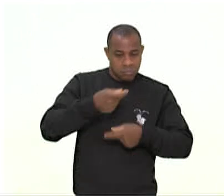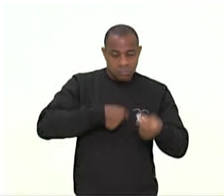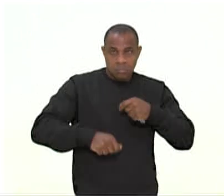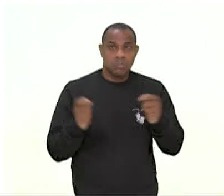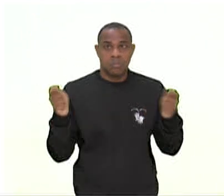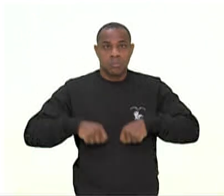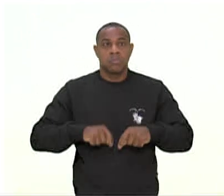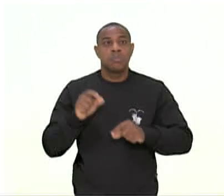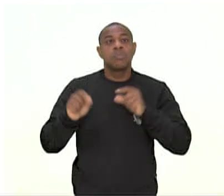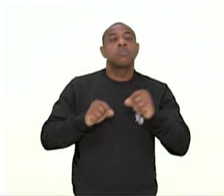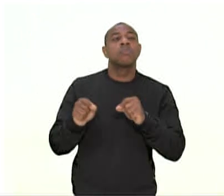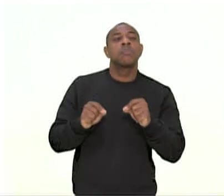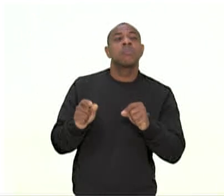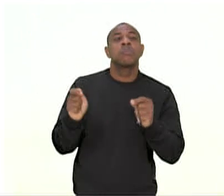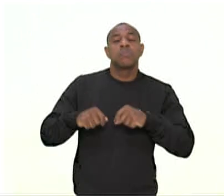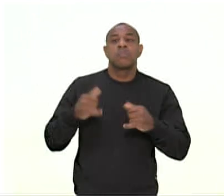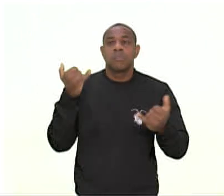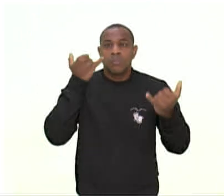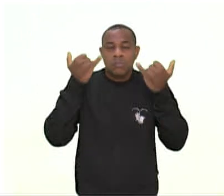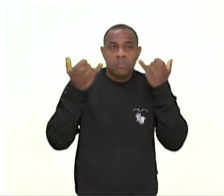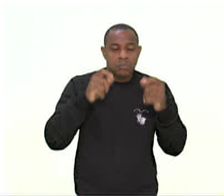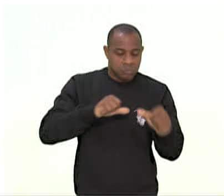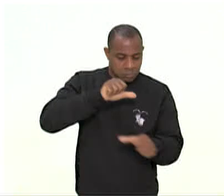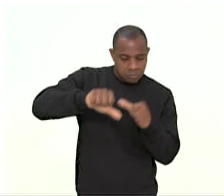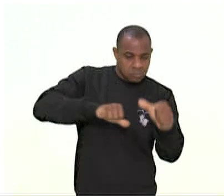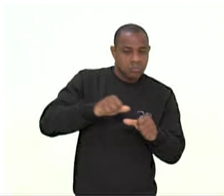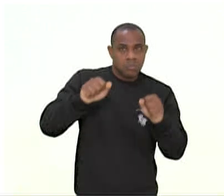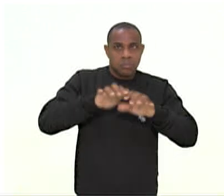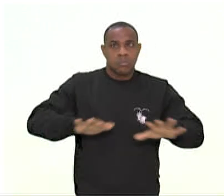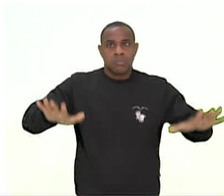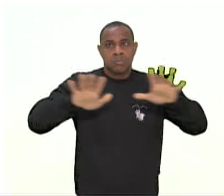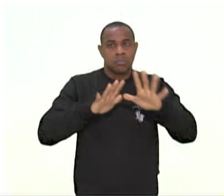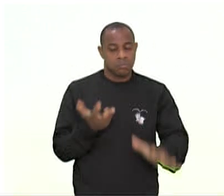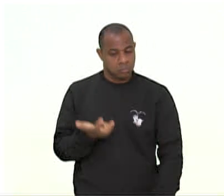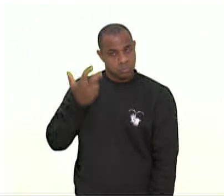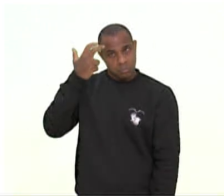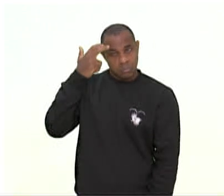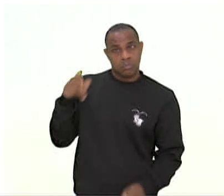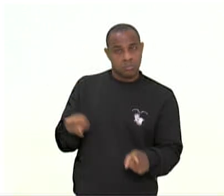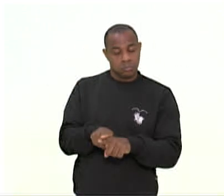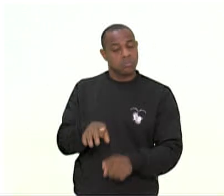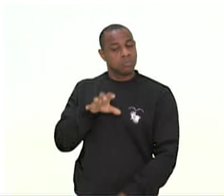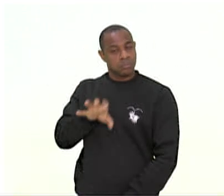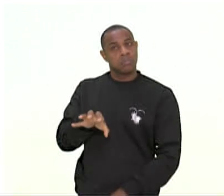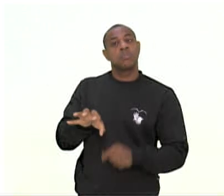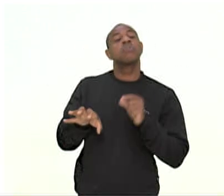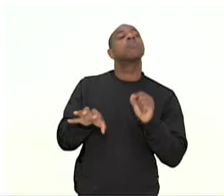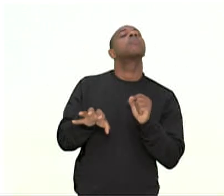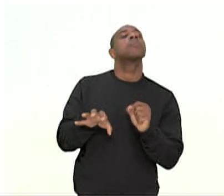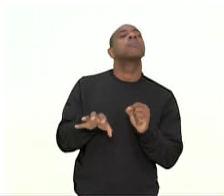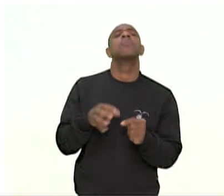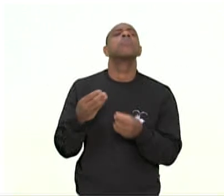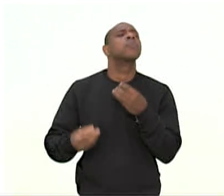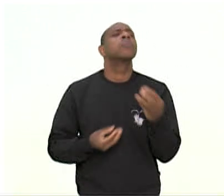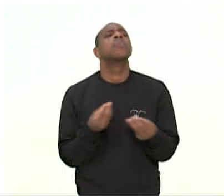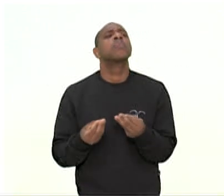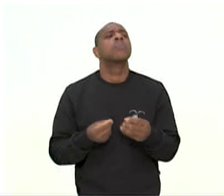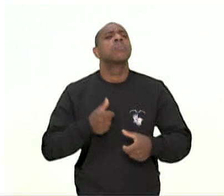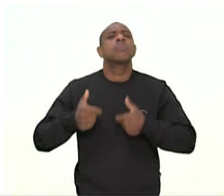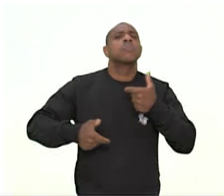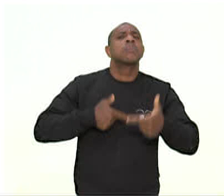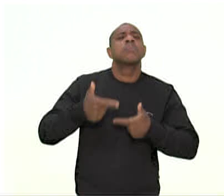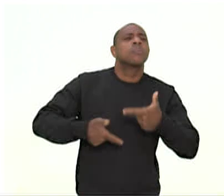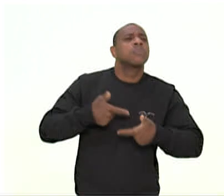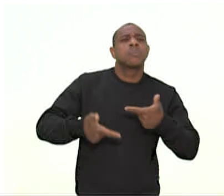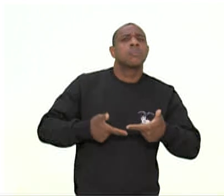podemos inferir transformações também no cenário cultural. Sendo assim, qual é o papel